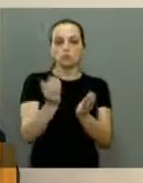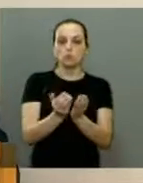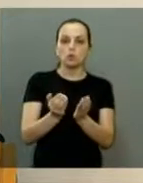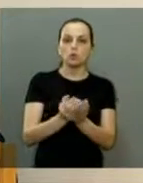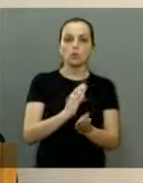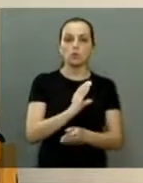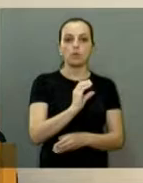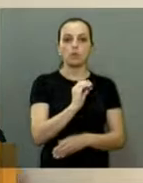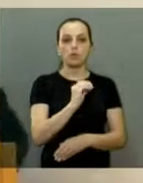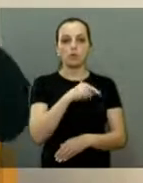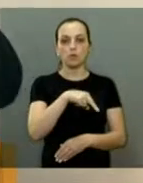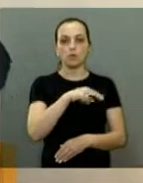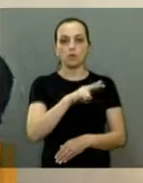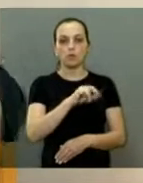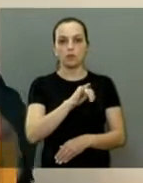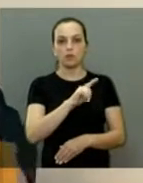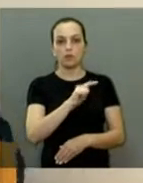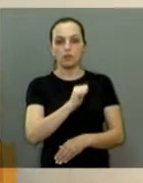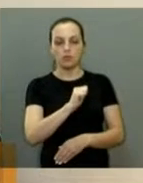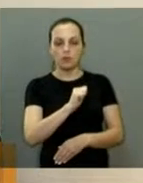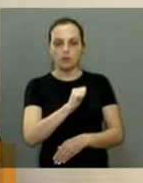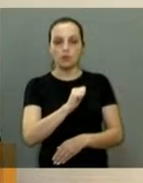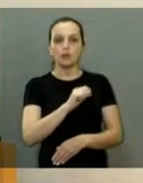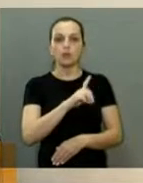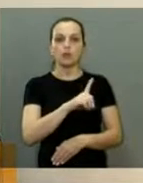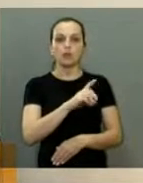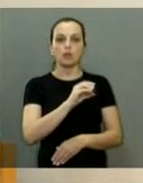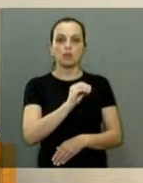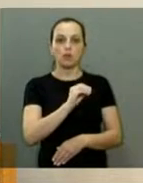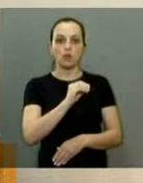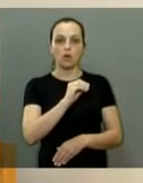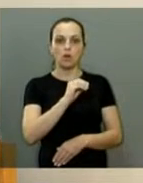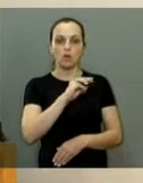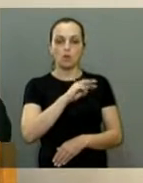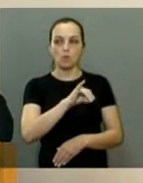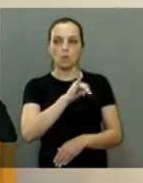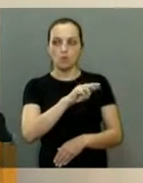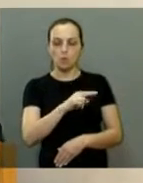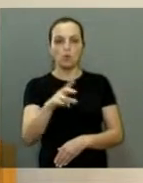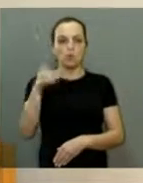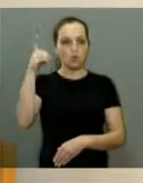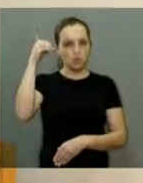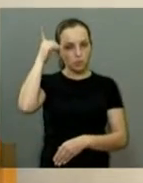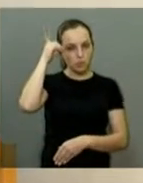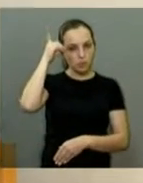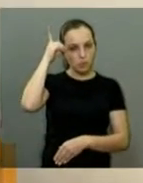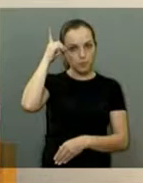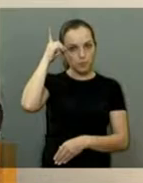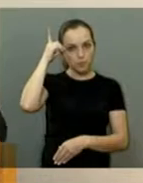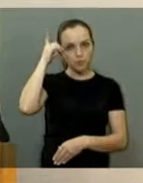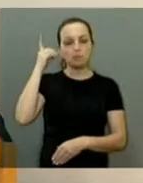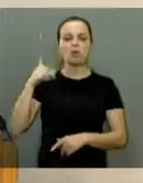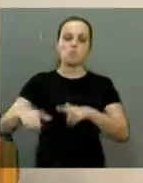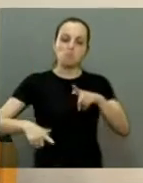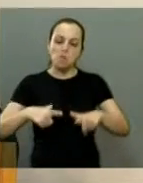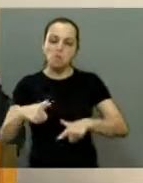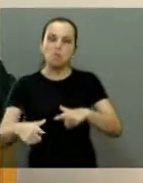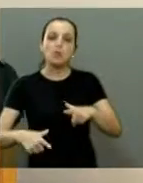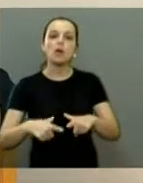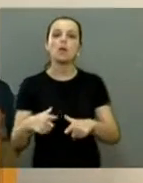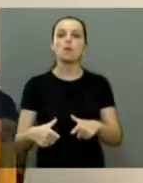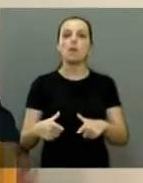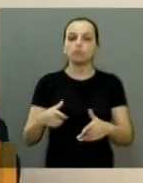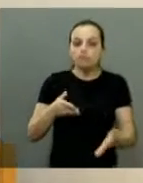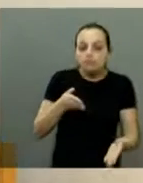ter uma o espaço está articulando espaço ali no museu ferroviário para as mães um trabalho brilhante e ressocialização de